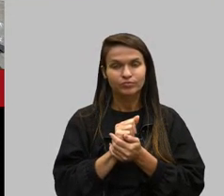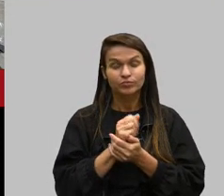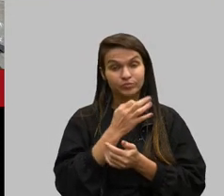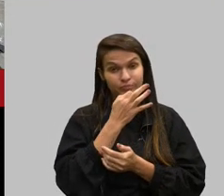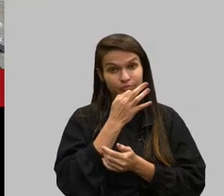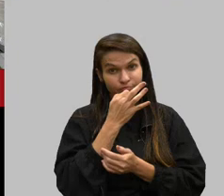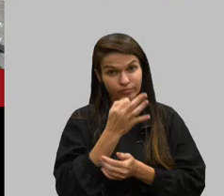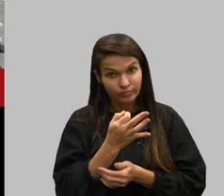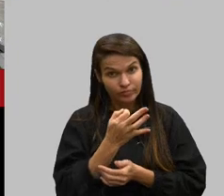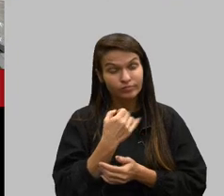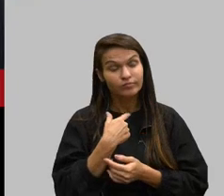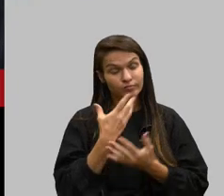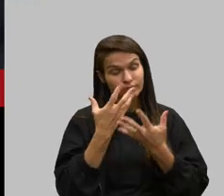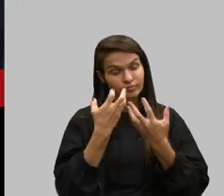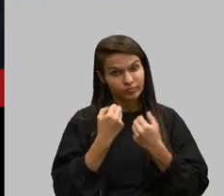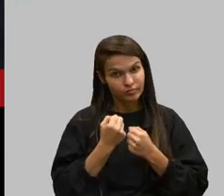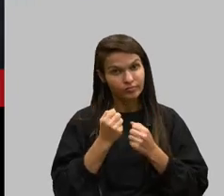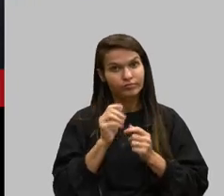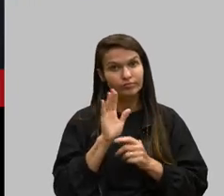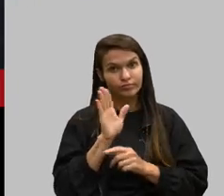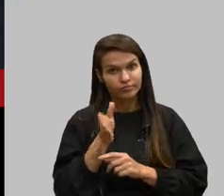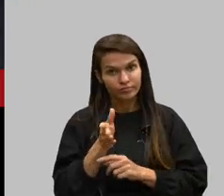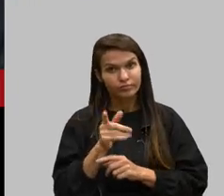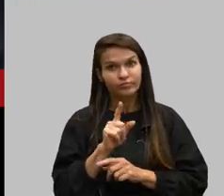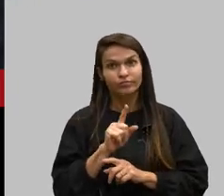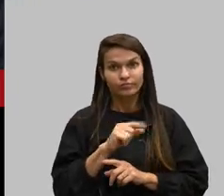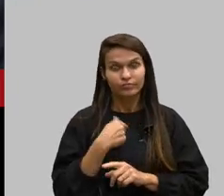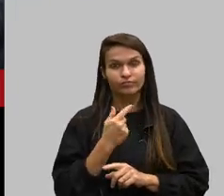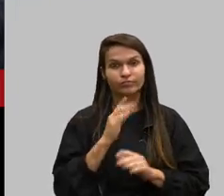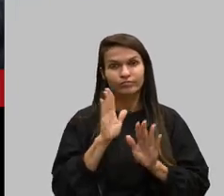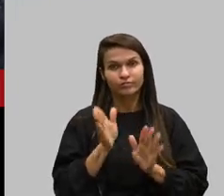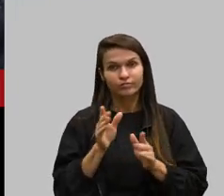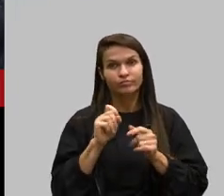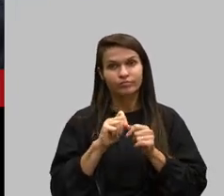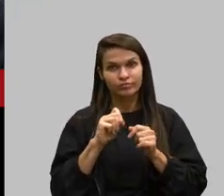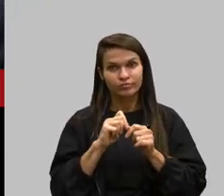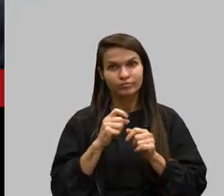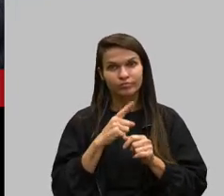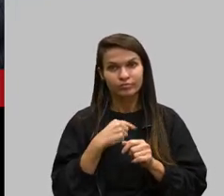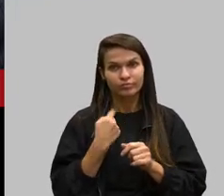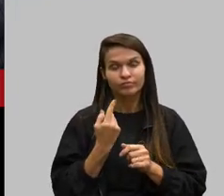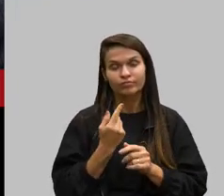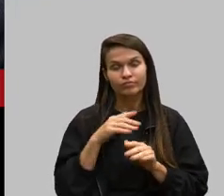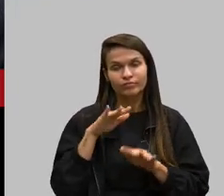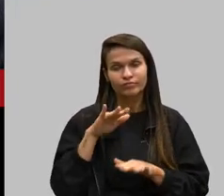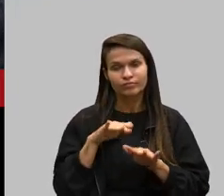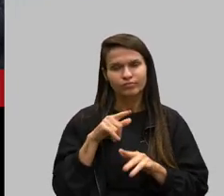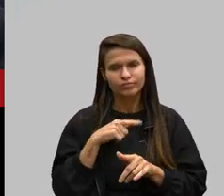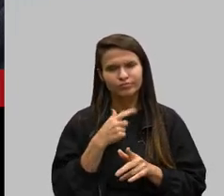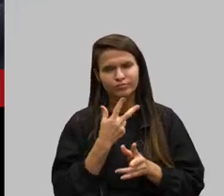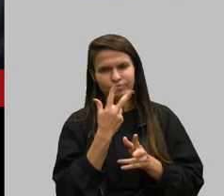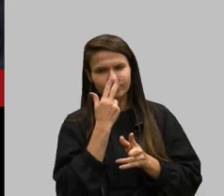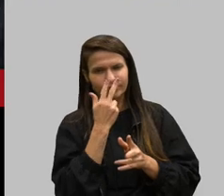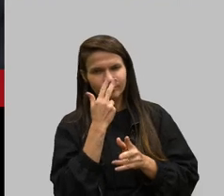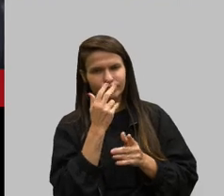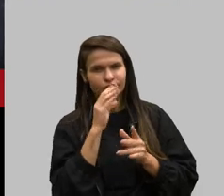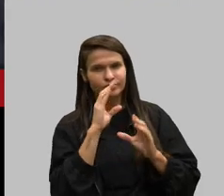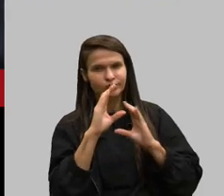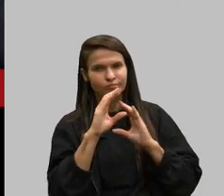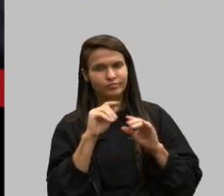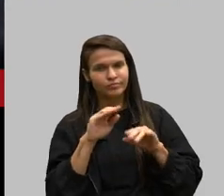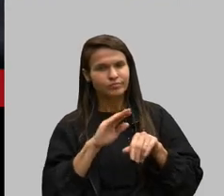Tá aceita Apesar de que a gente já faz isso né porque a gente normalmente a gente tem uma impressão de que comunicação é mais